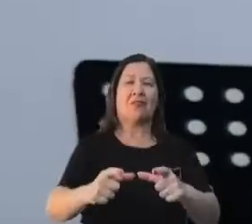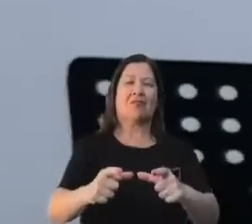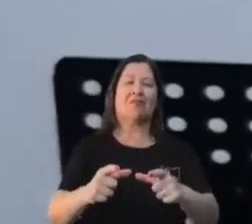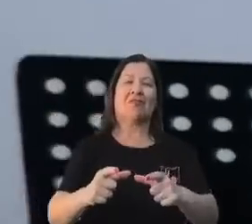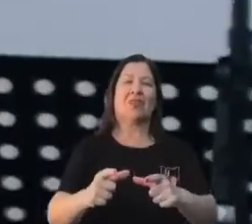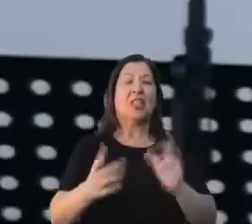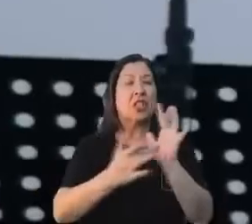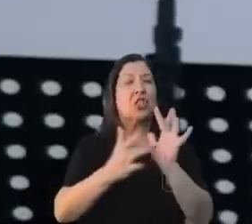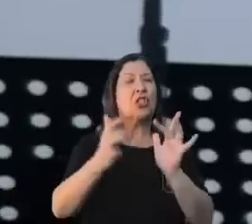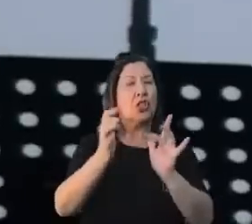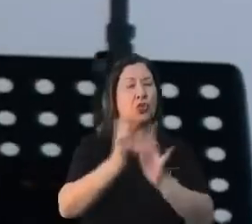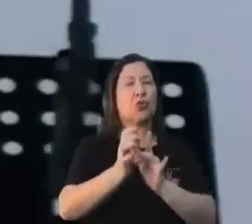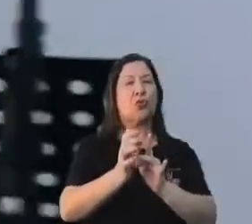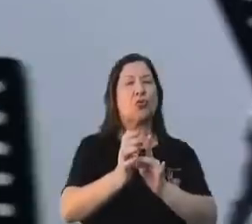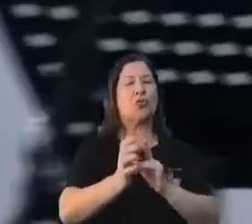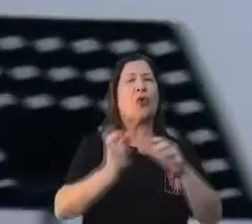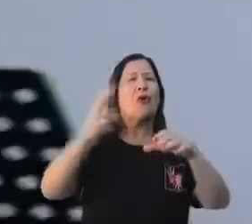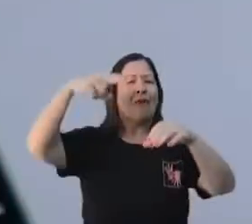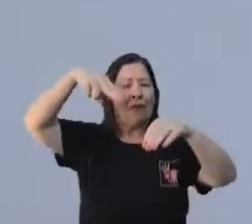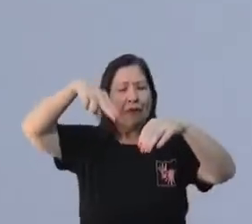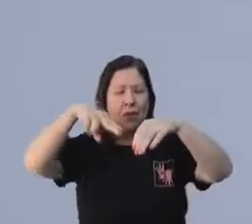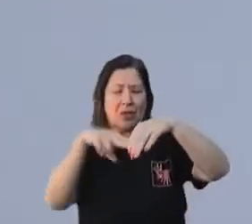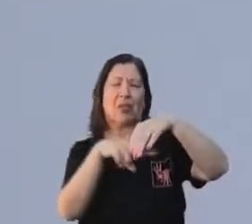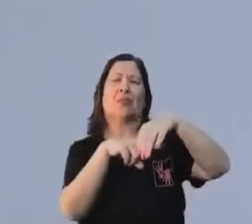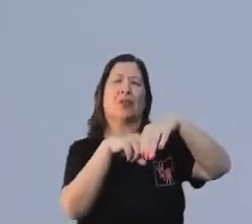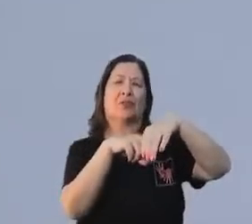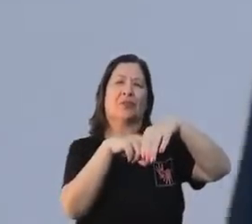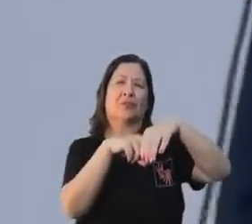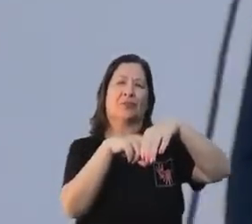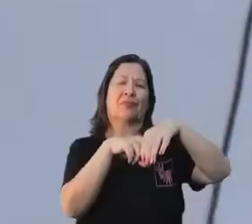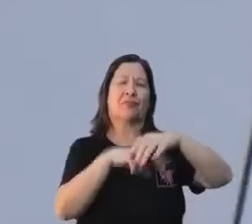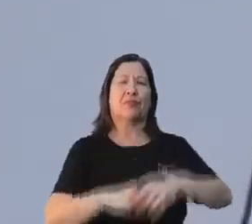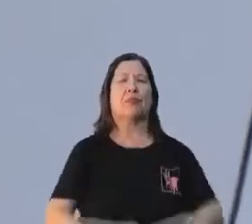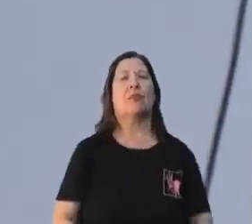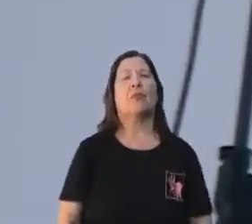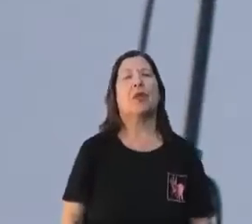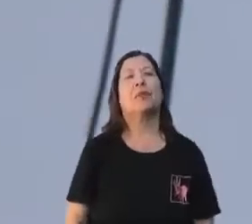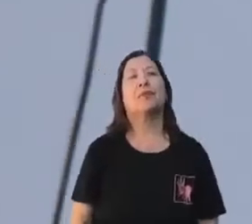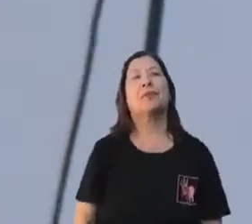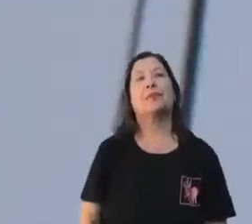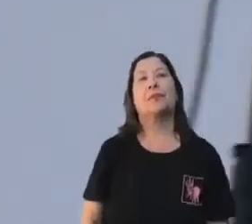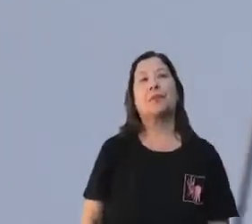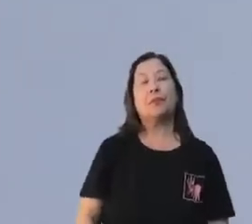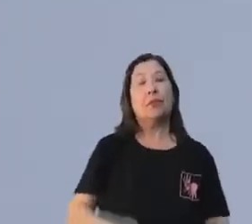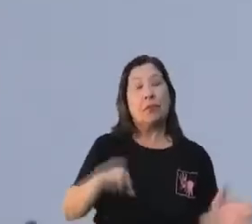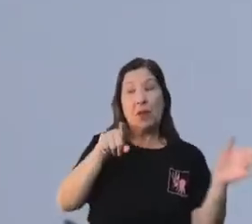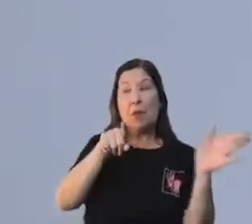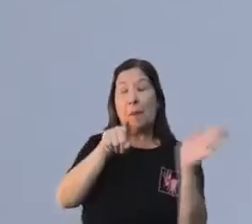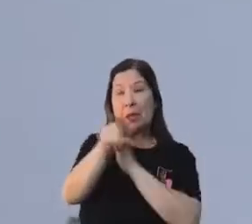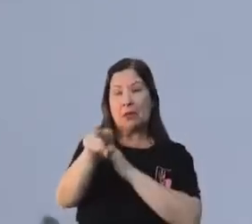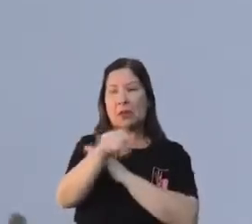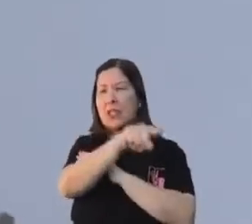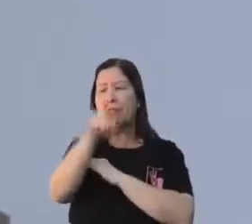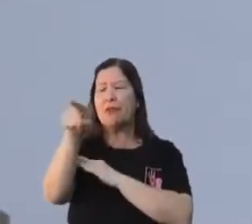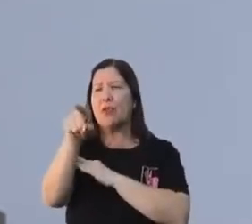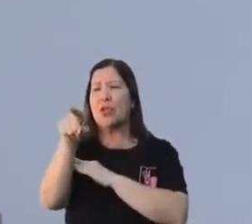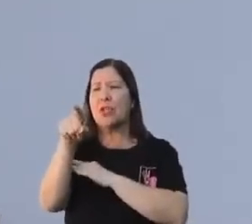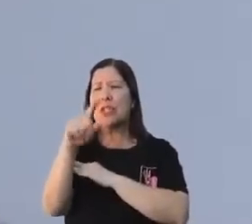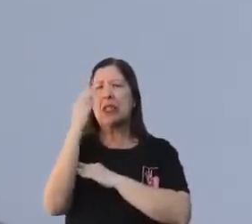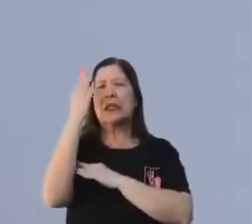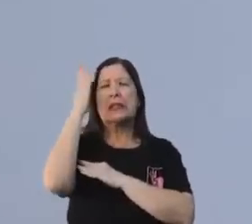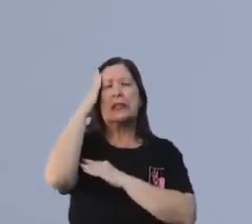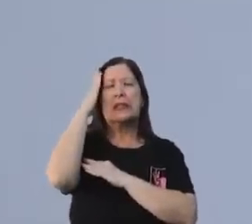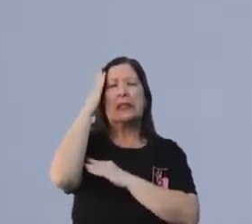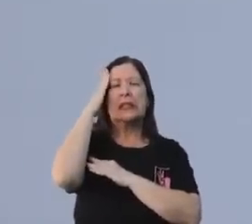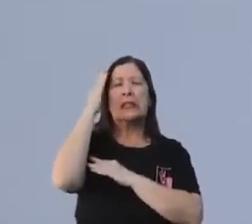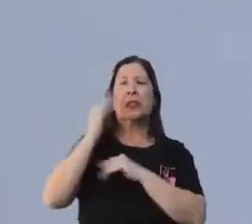como Jesus foi sepultado. Então me permita uma pergunta para vocês entenderem o raciocínio. Que horas